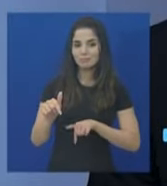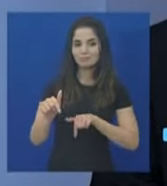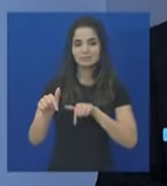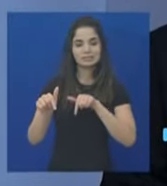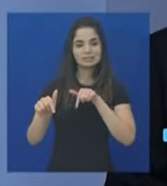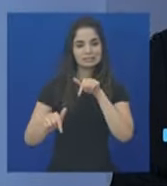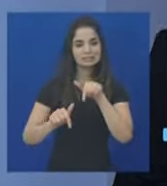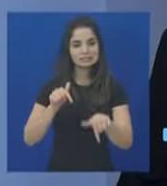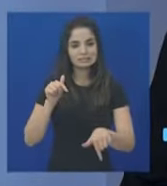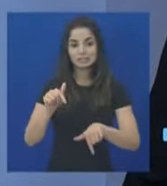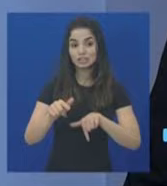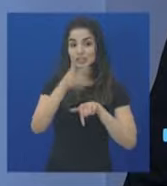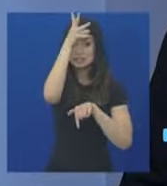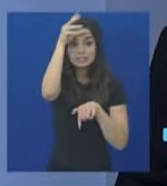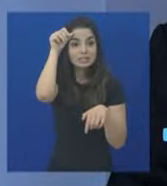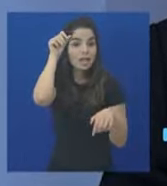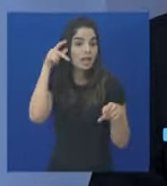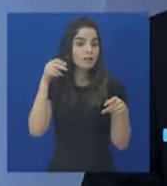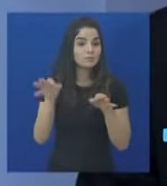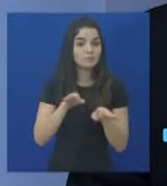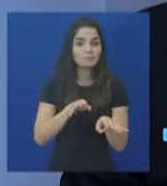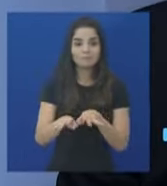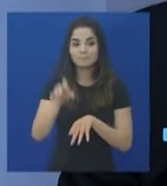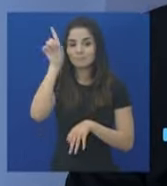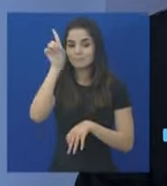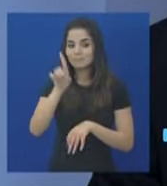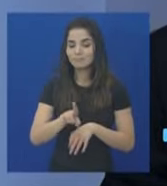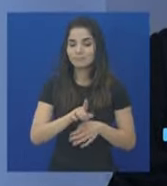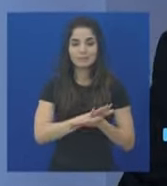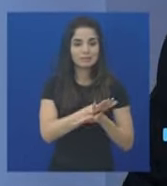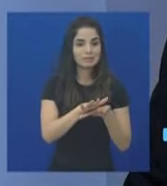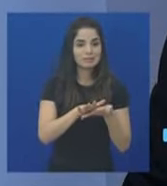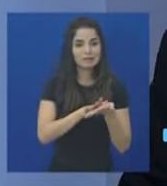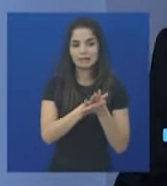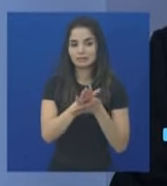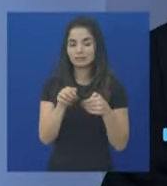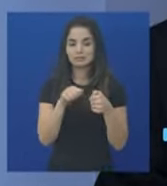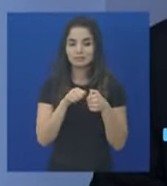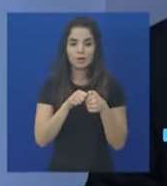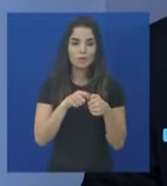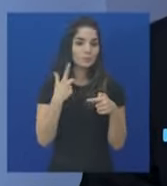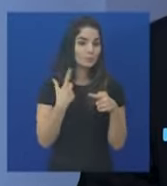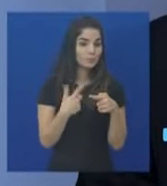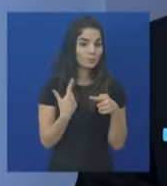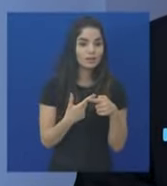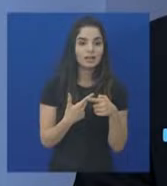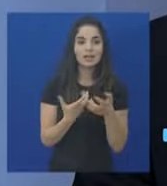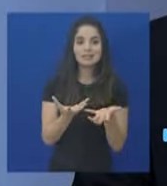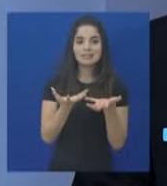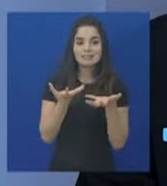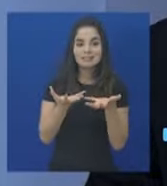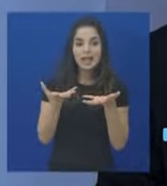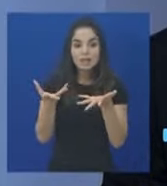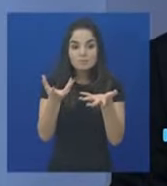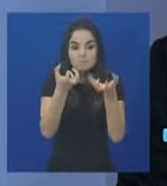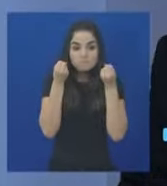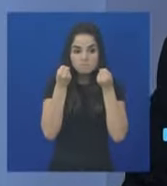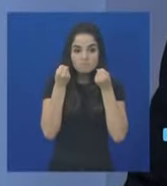as leis de zoneamento, o Código de Obras, porque sempre quiseram ter o setor produtivo em suas mãos.